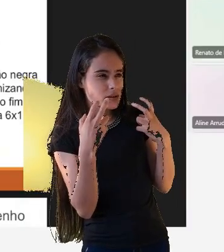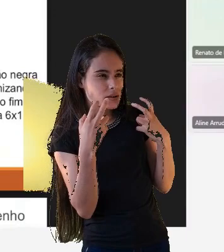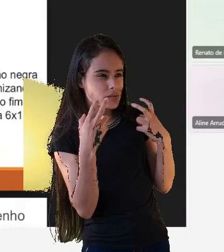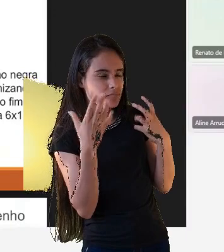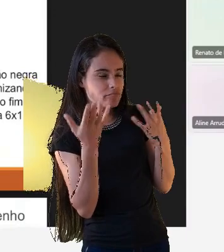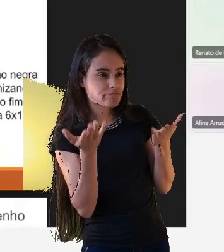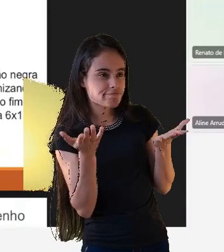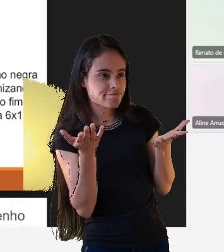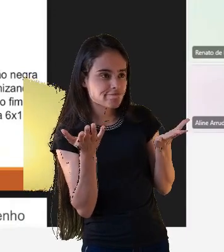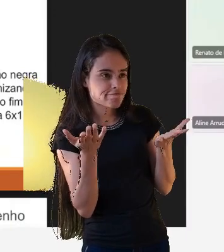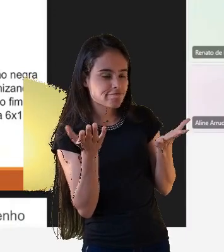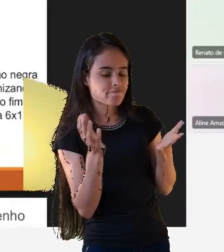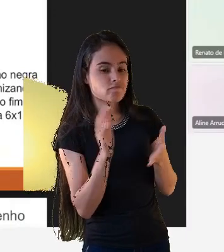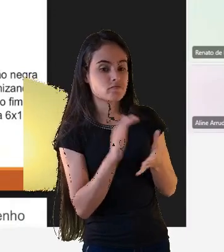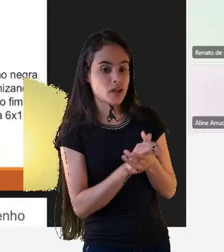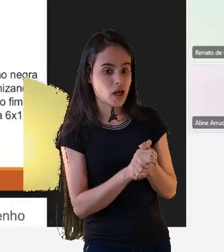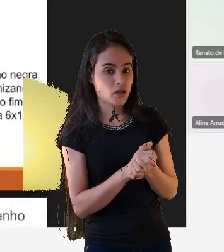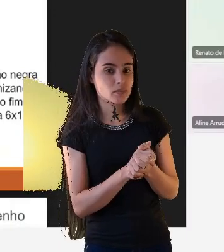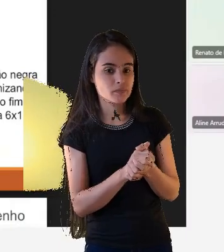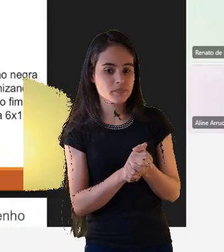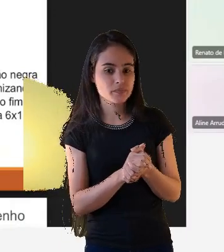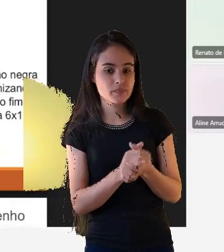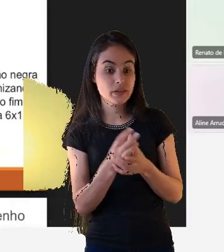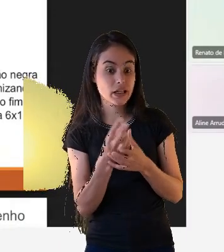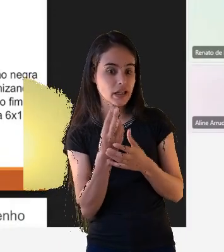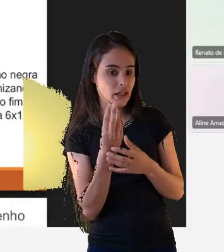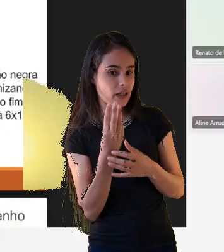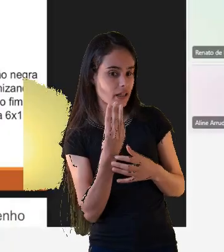né? Então, eu coloco aqui